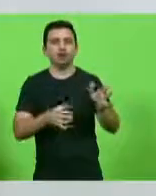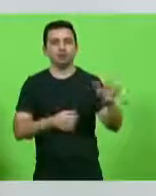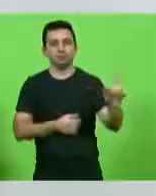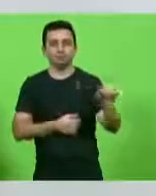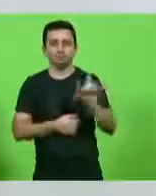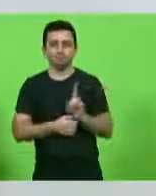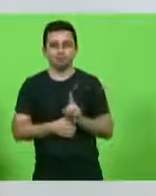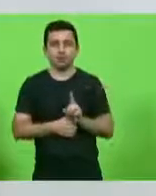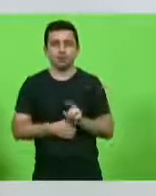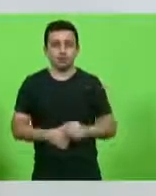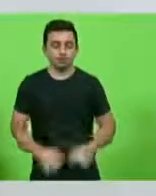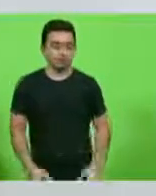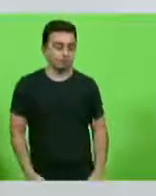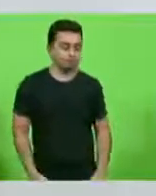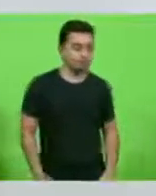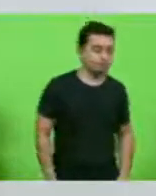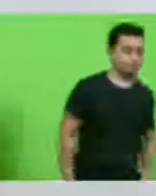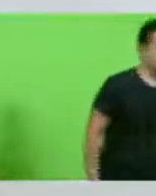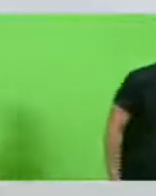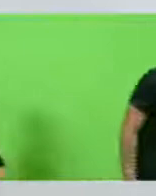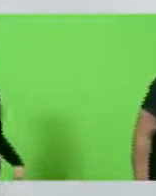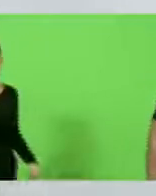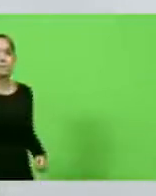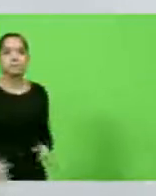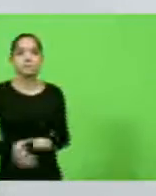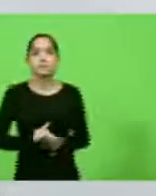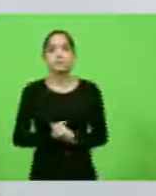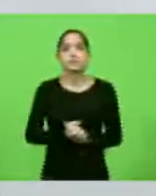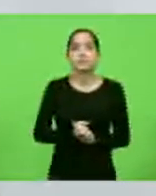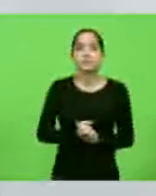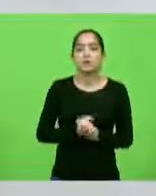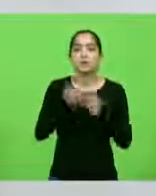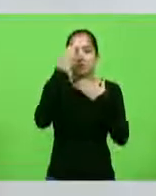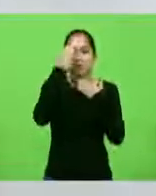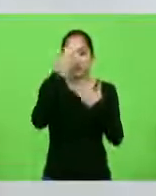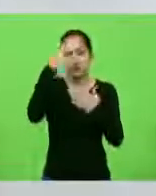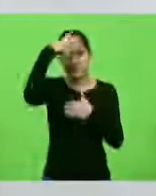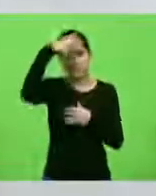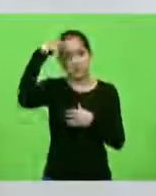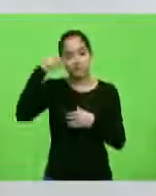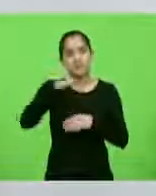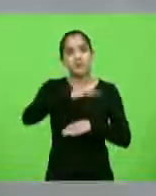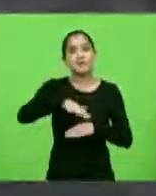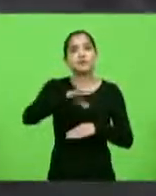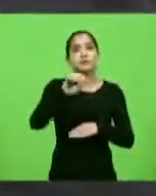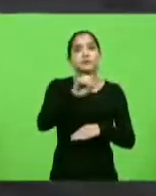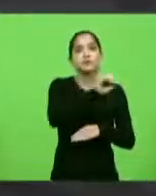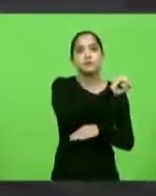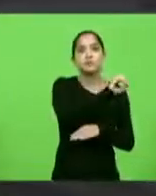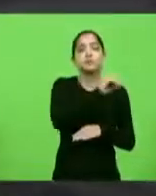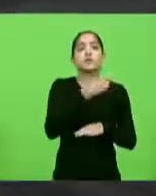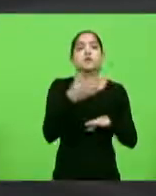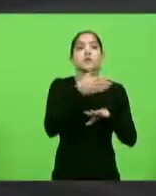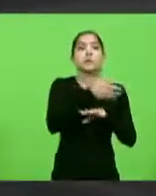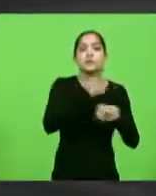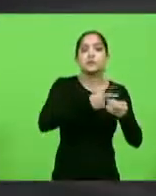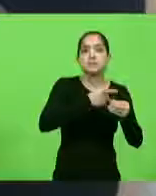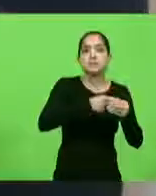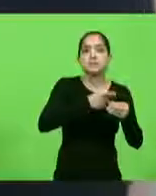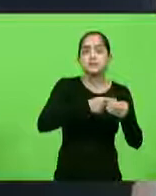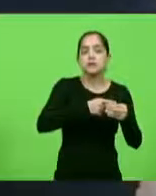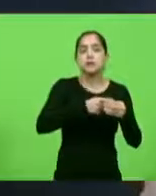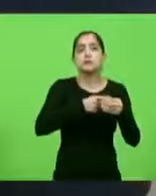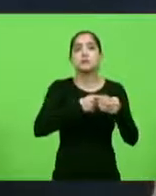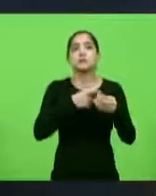Até tem algumas imagens ali, se puder ir rodando. Eu quero agradecer os prefeitos do Meio Oeste. Eu comecei em Correia Pinto e eu fui